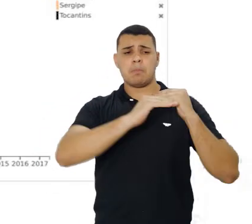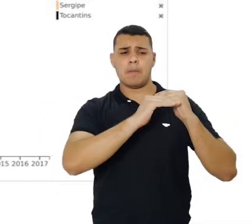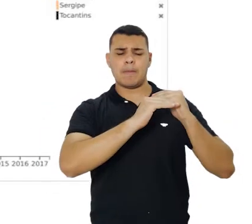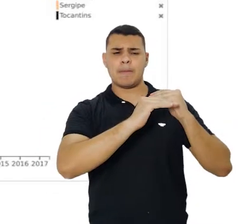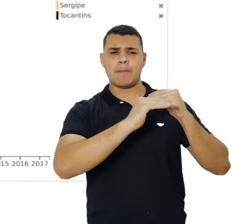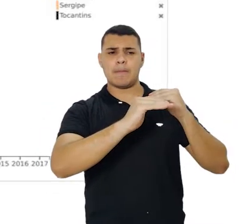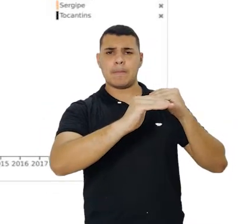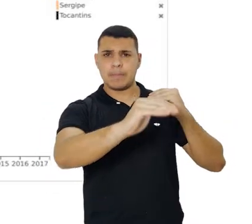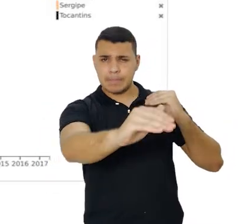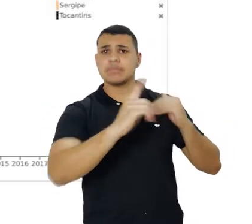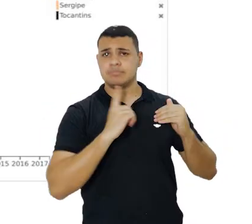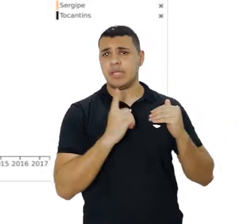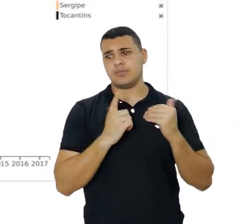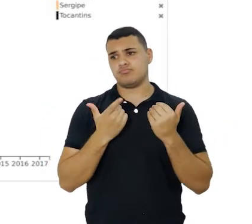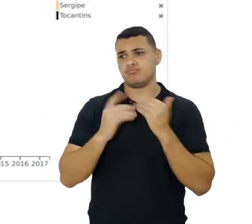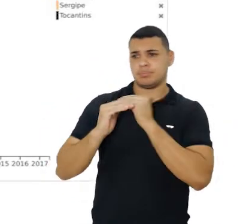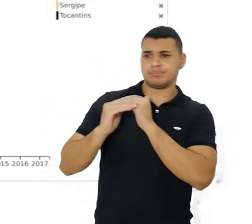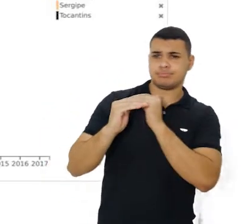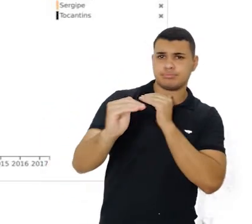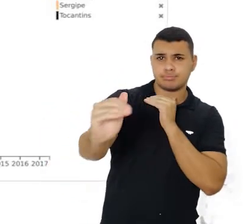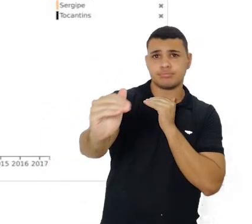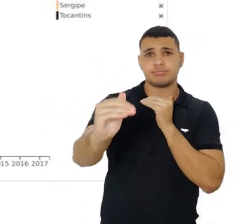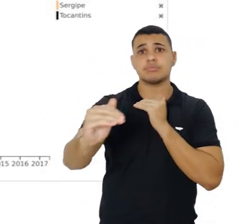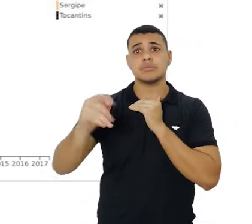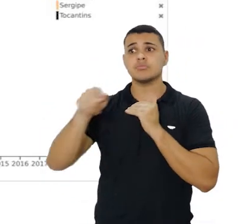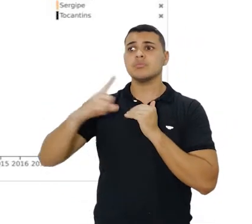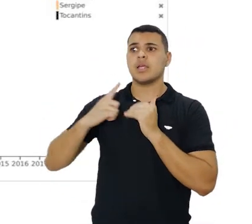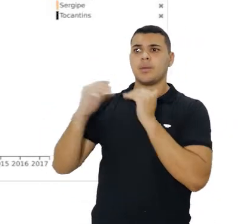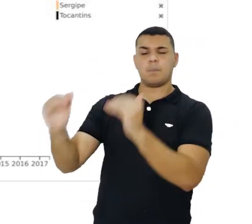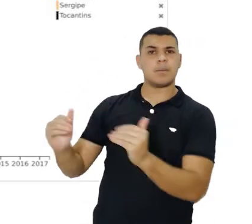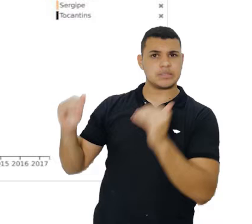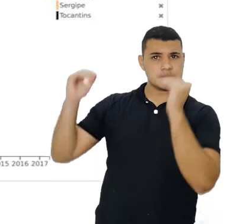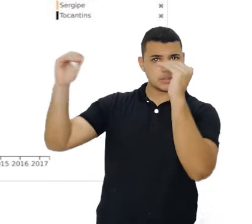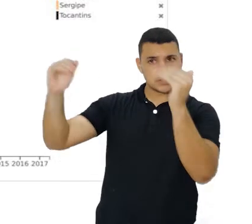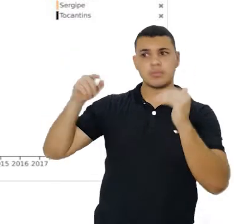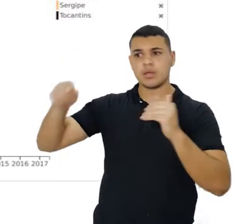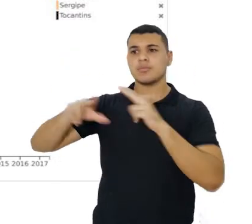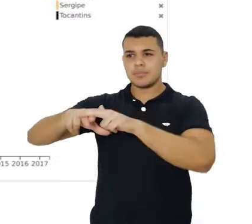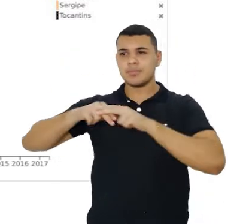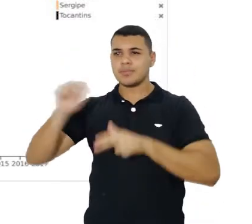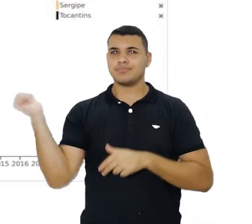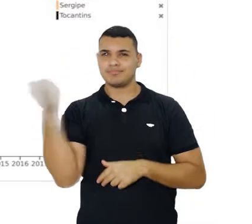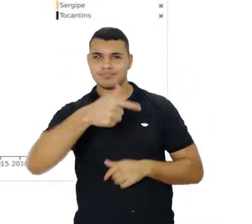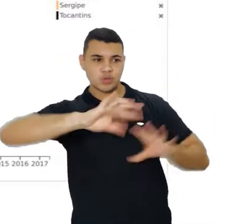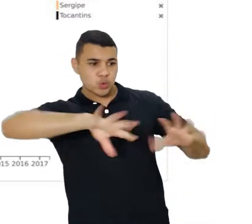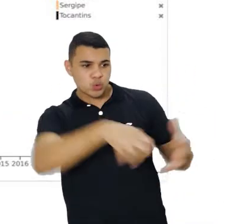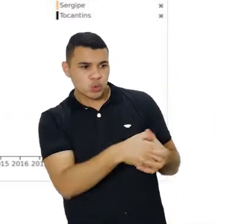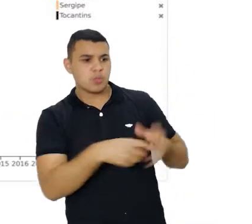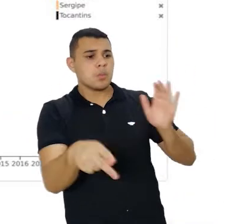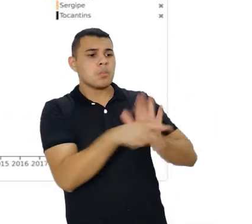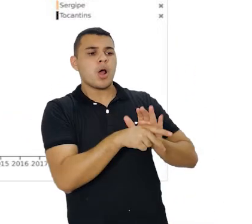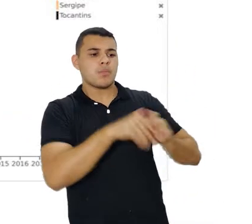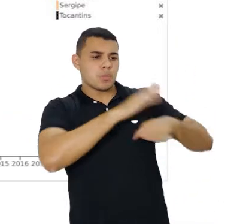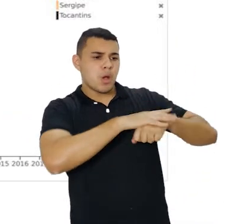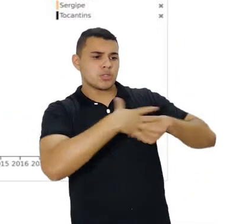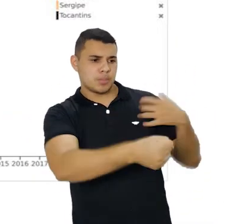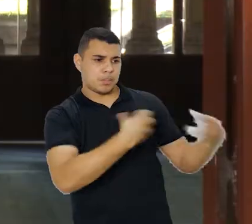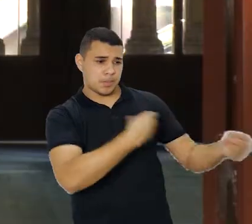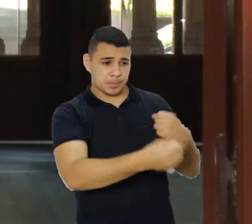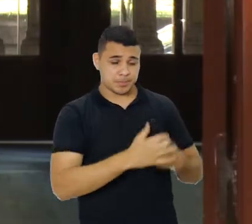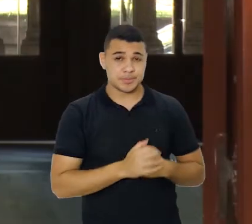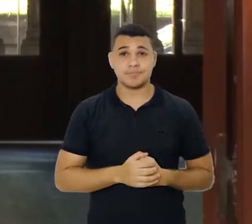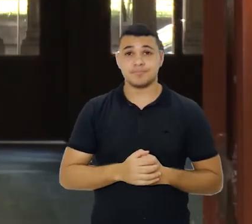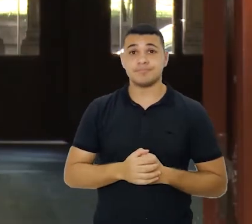certa estabilidade, mas num patamar, uma magnitude muito acima, né, com relação ao primeiro grupo de causas. Por